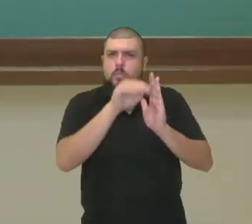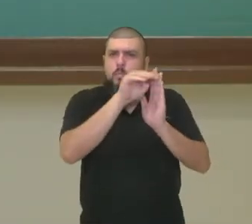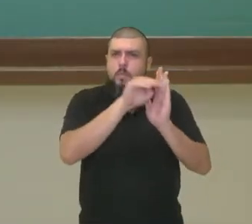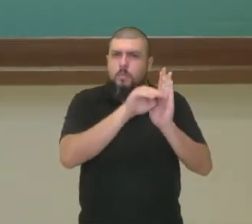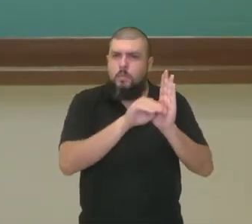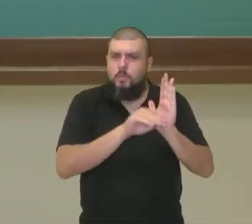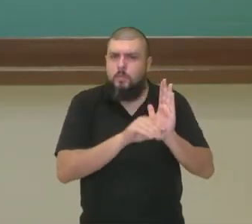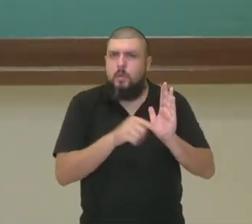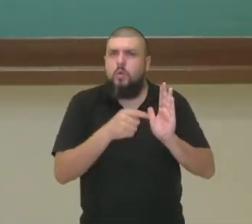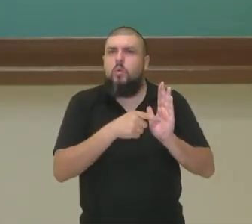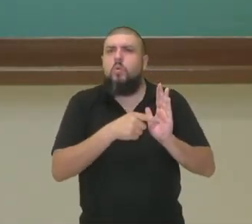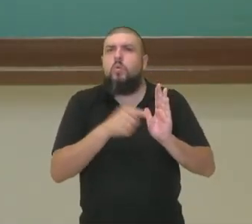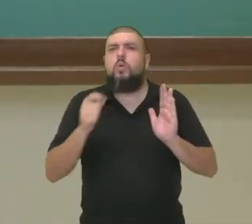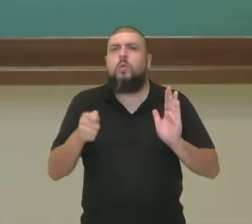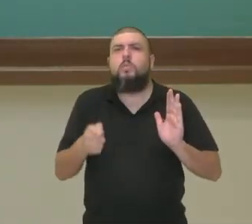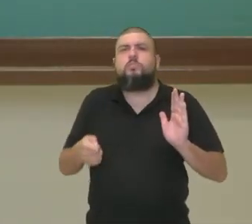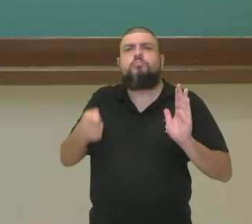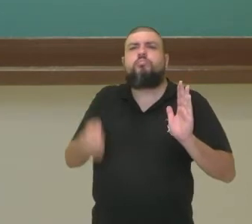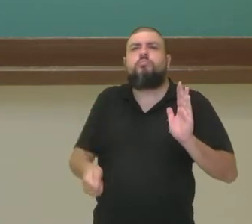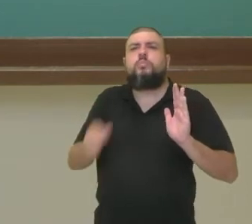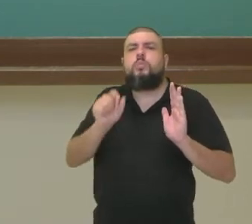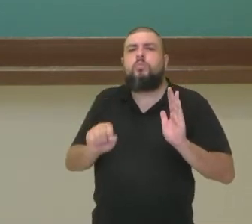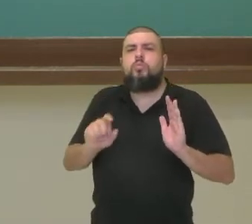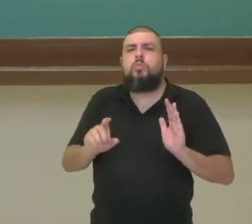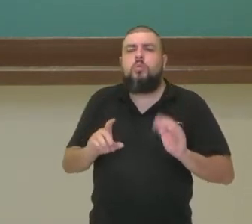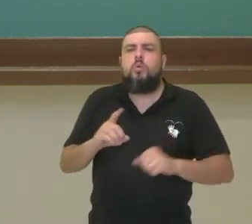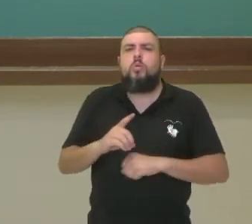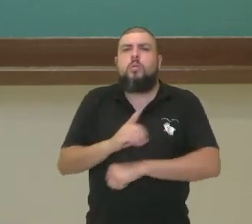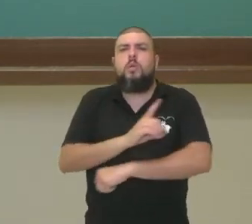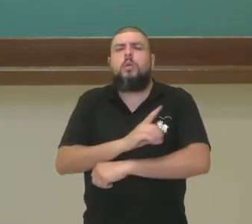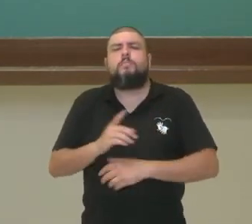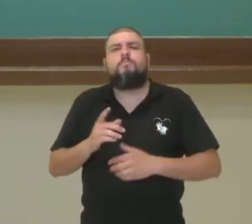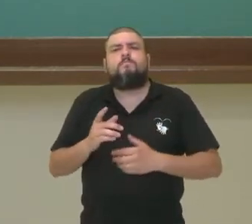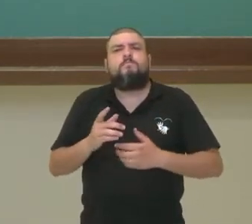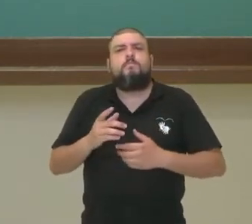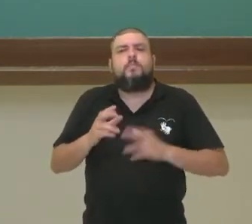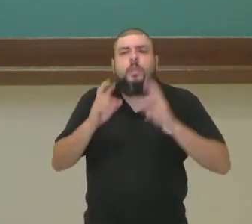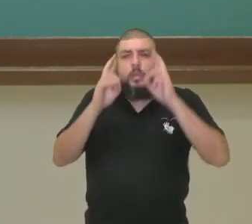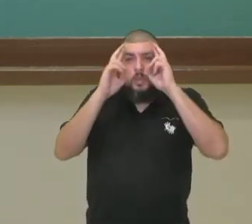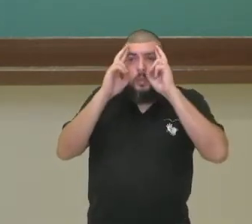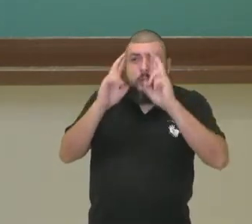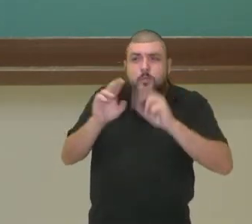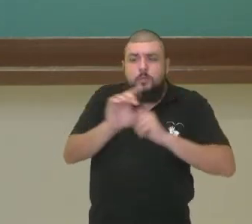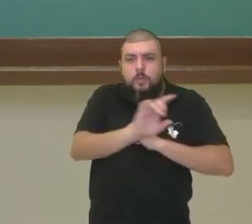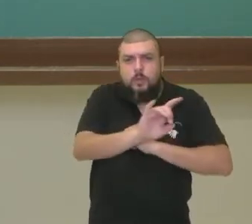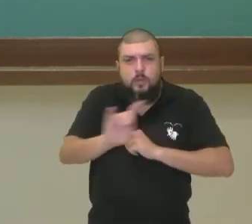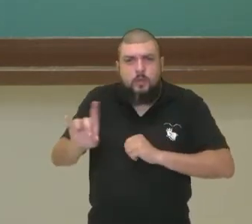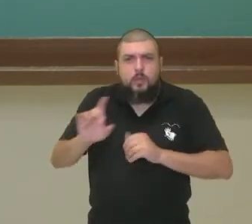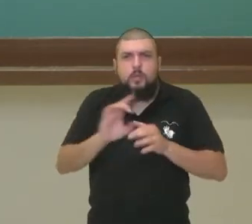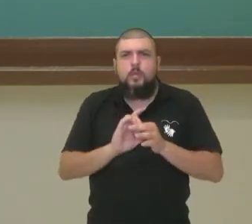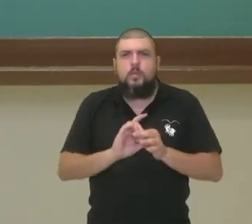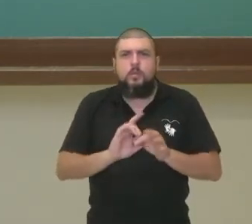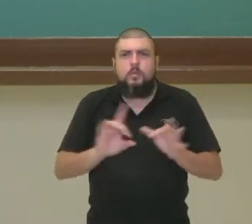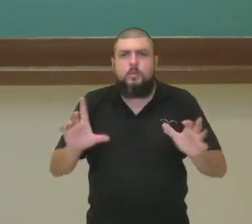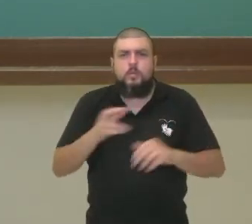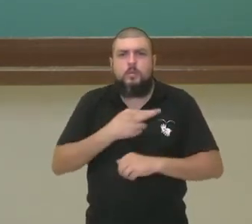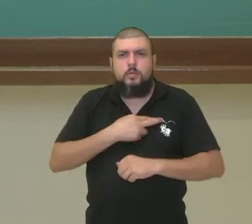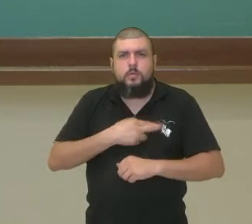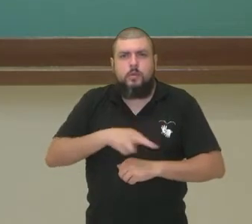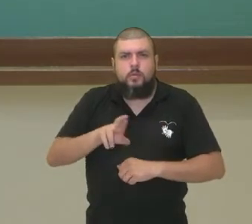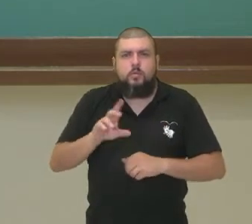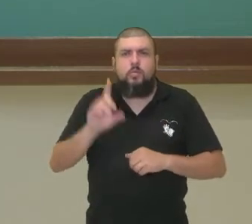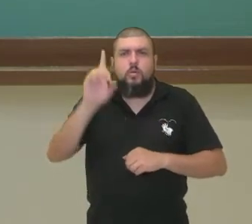procura garantir, então, a dignidade mínima, como eu disse, a liberdade religiosa, direito à educação, a